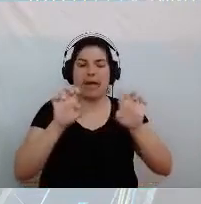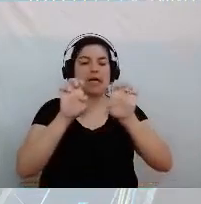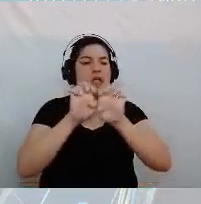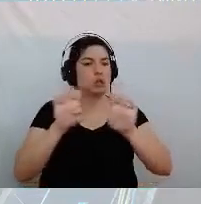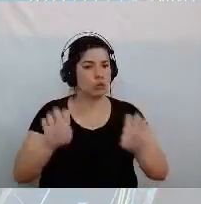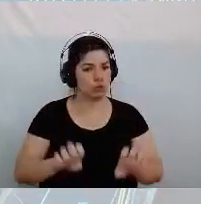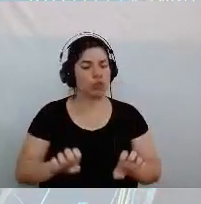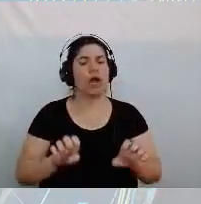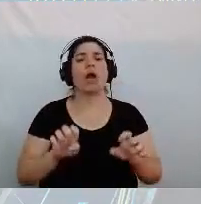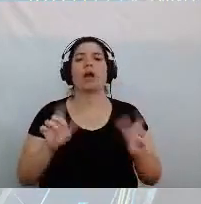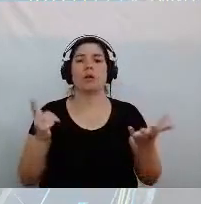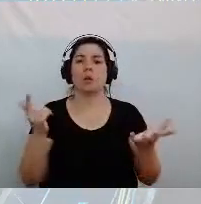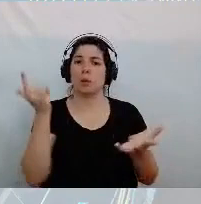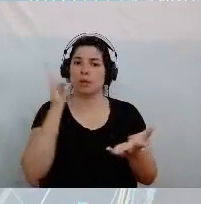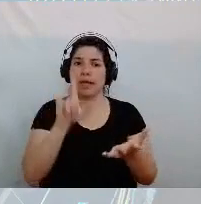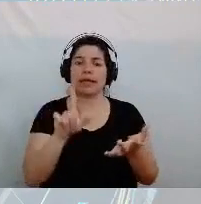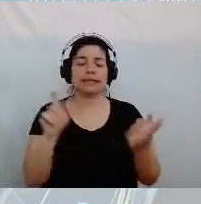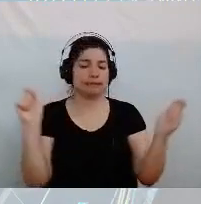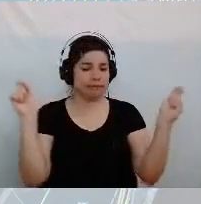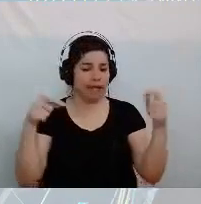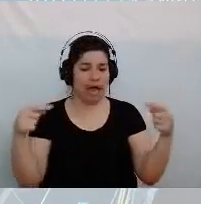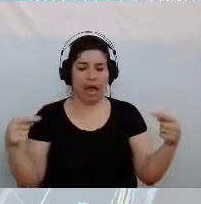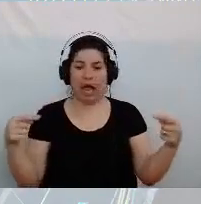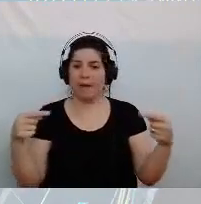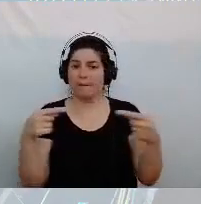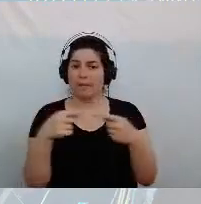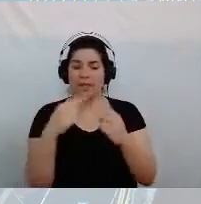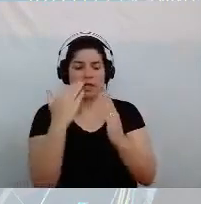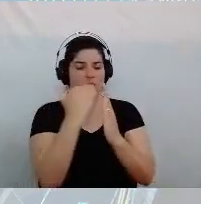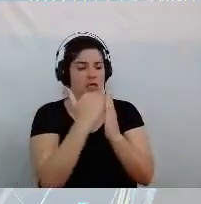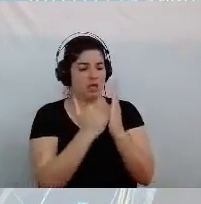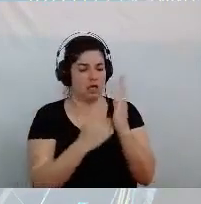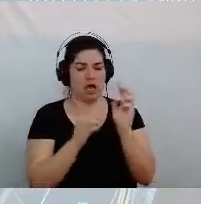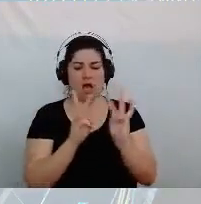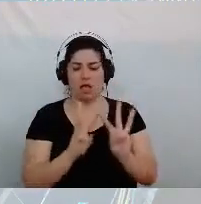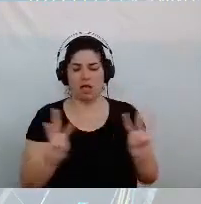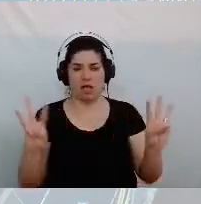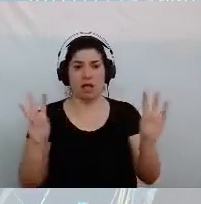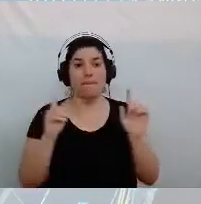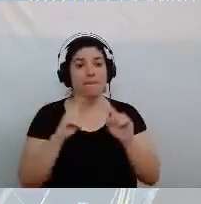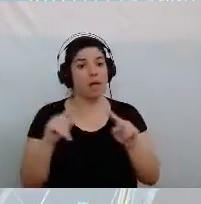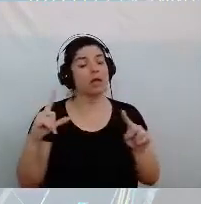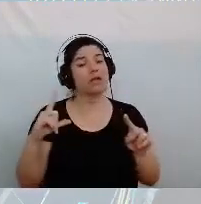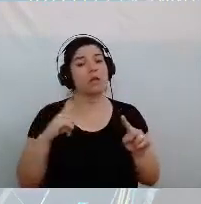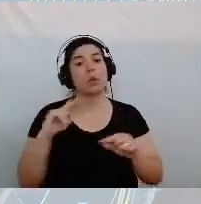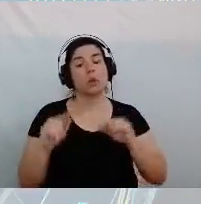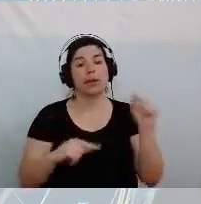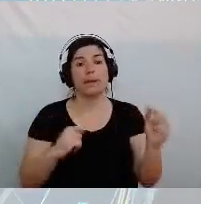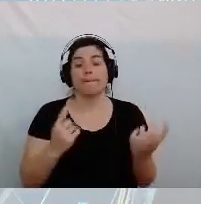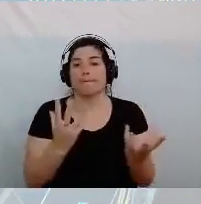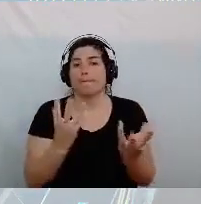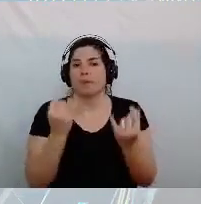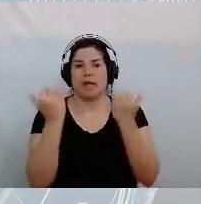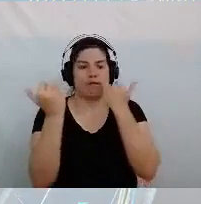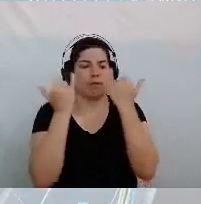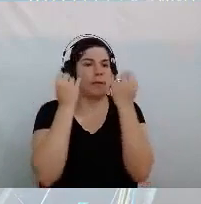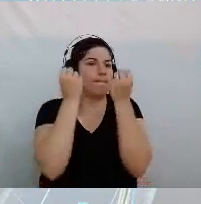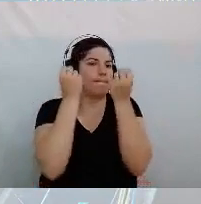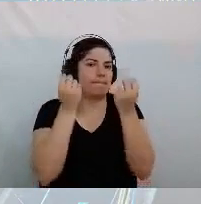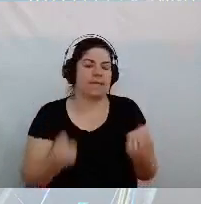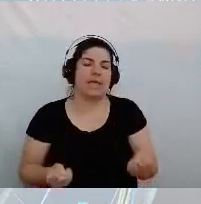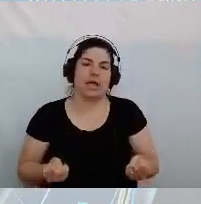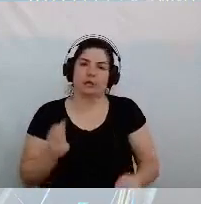otimizada para ter em completude a lista de endereços está falando de alguns gigab de informação não é viável